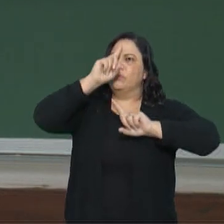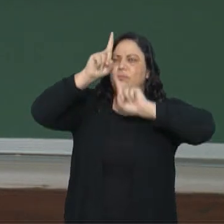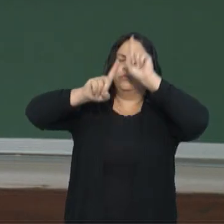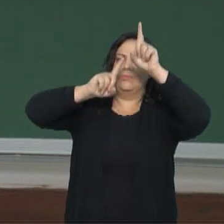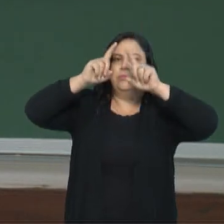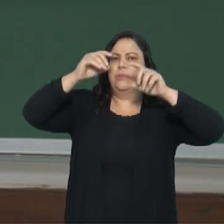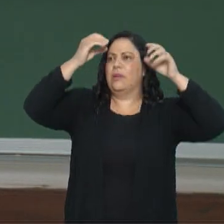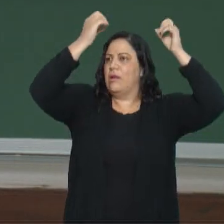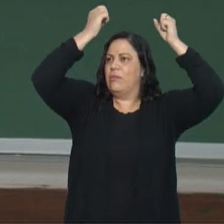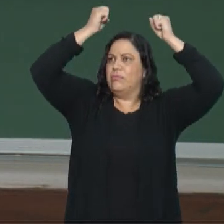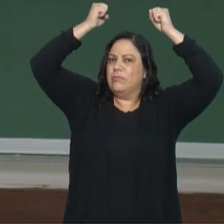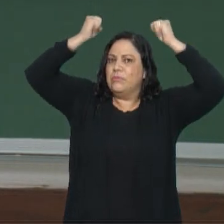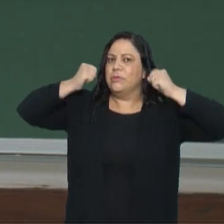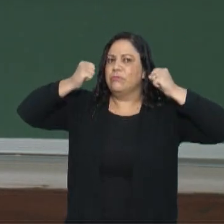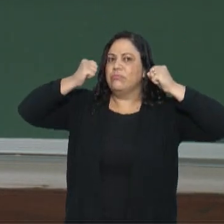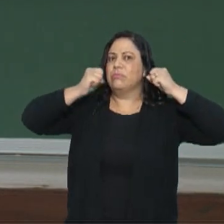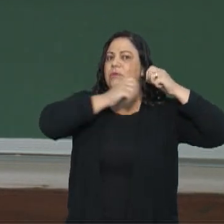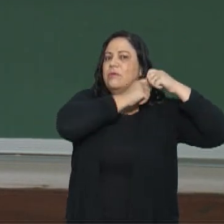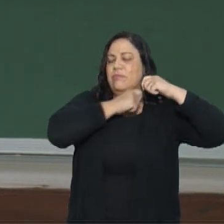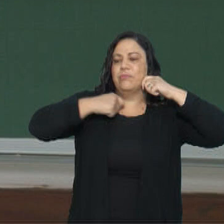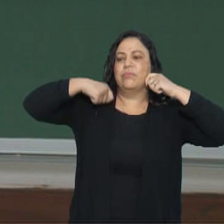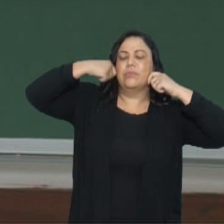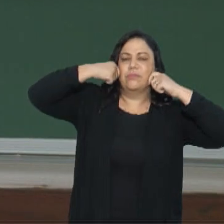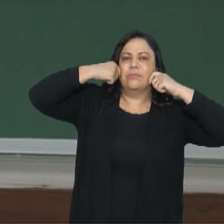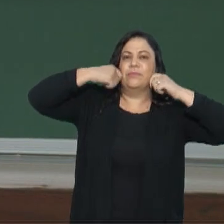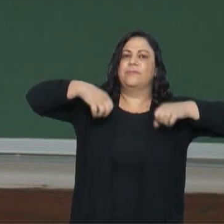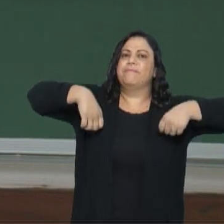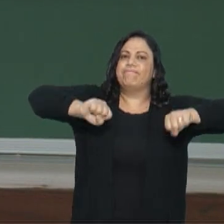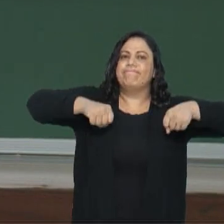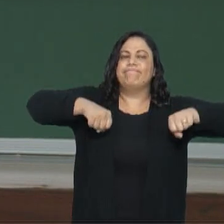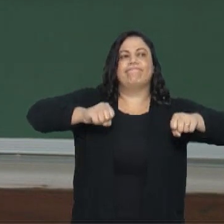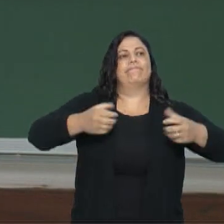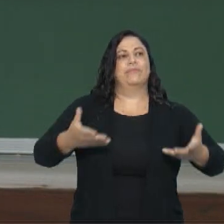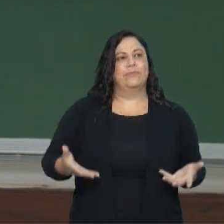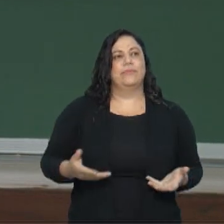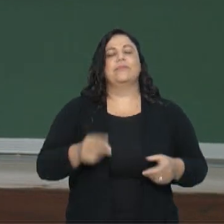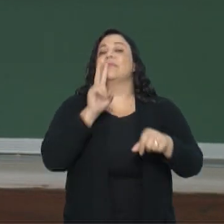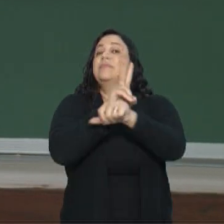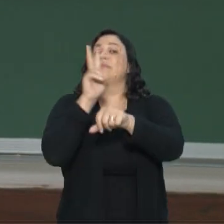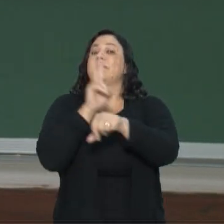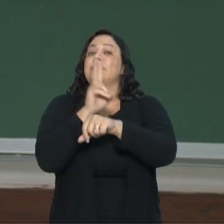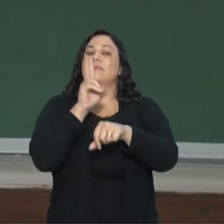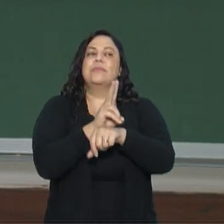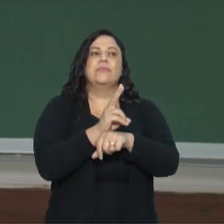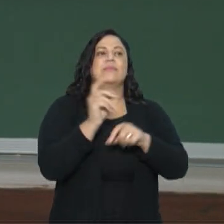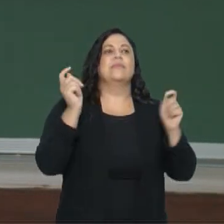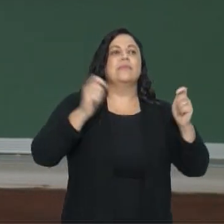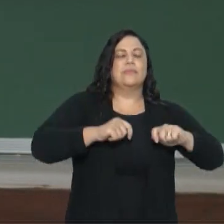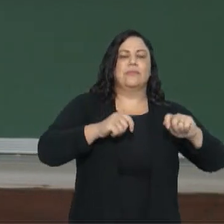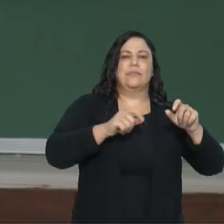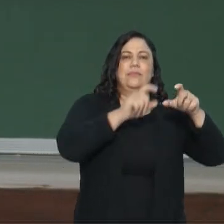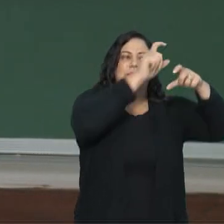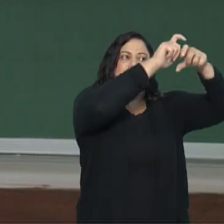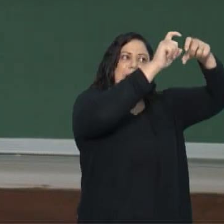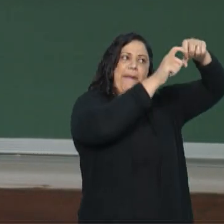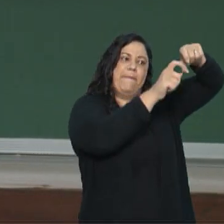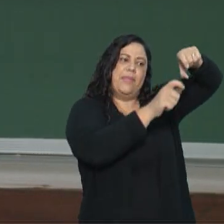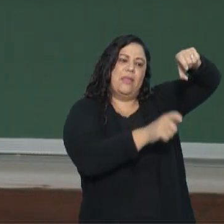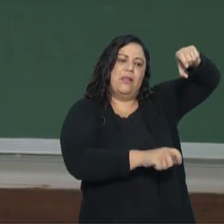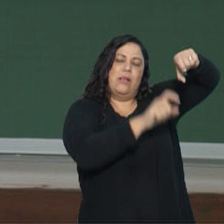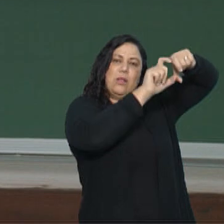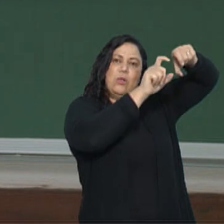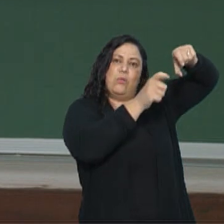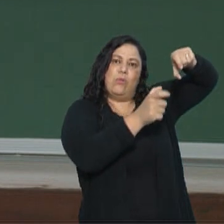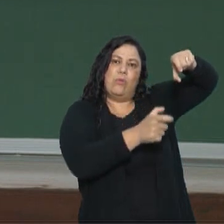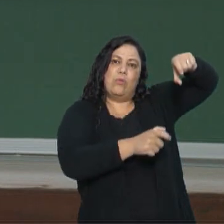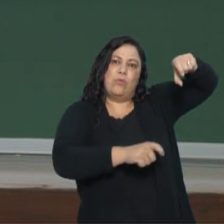tenho a continuação desse sistema nervoso, a medula espinal, que percorre a nossa coluna. Então isso